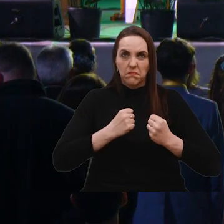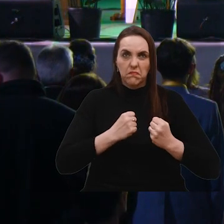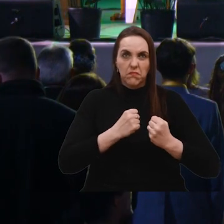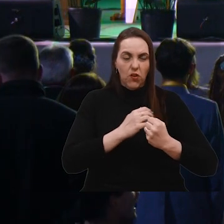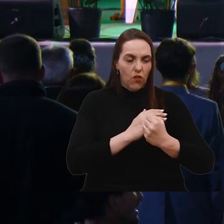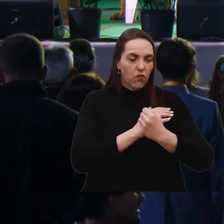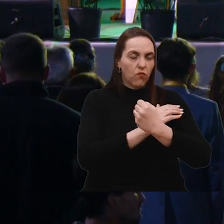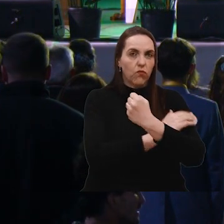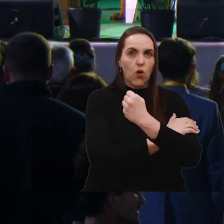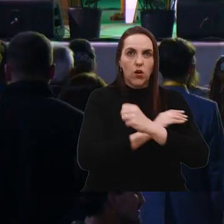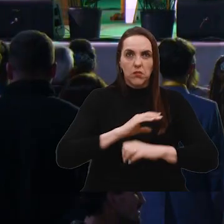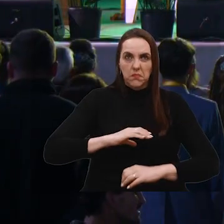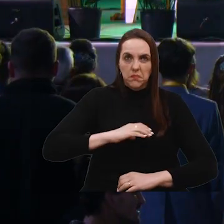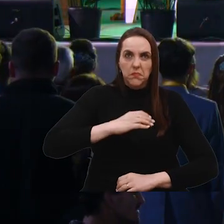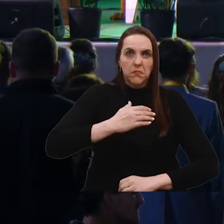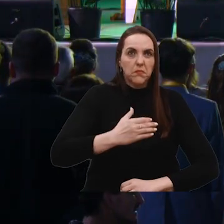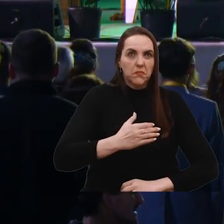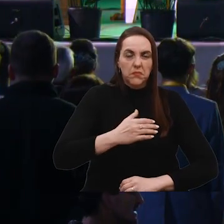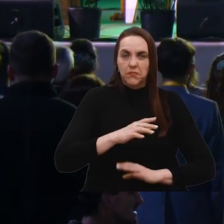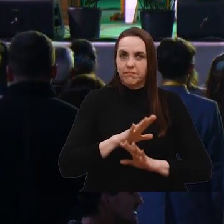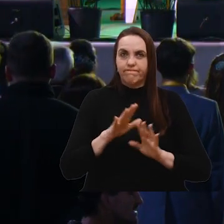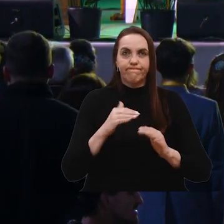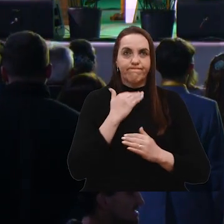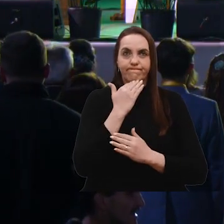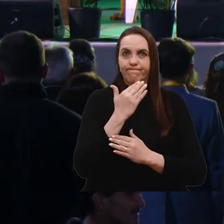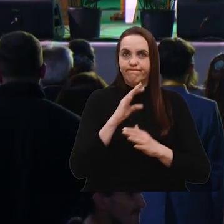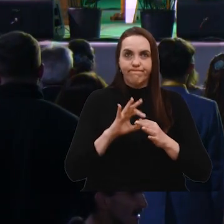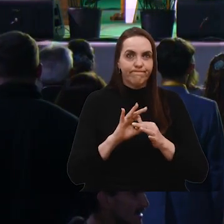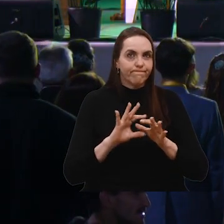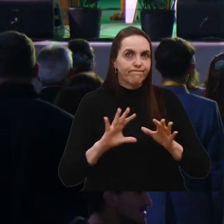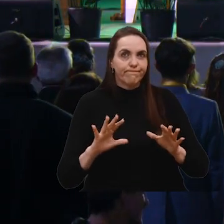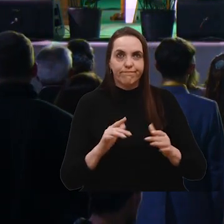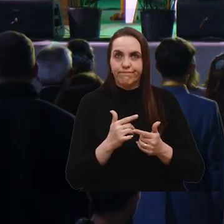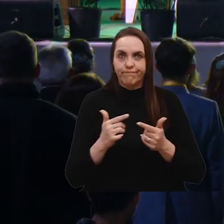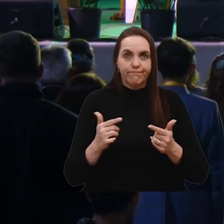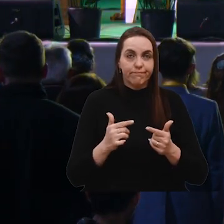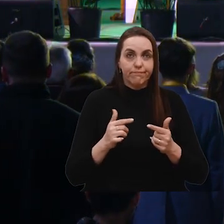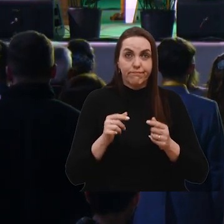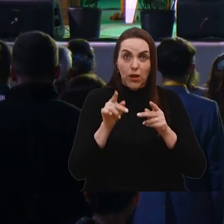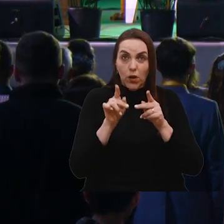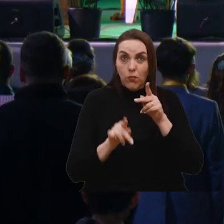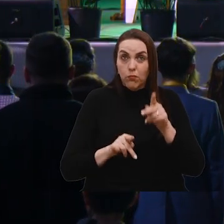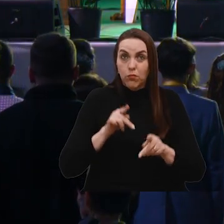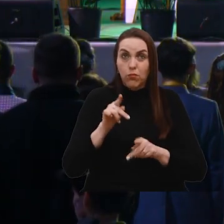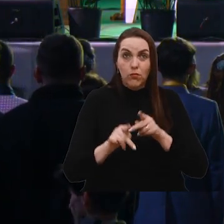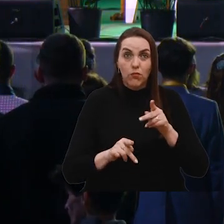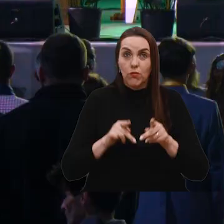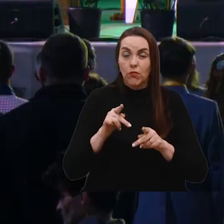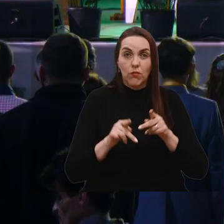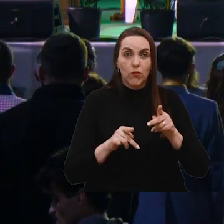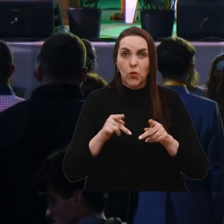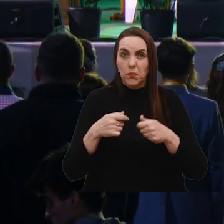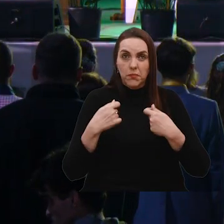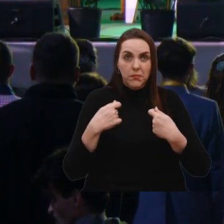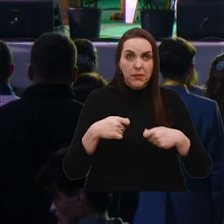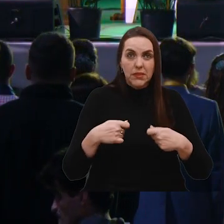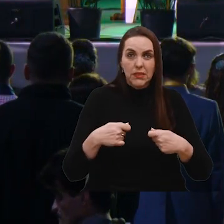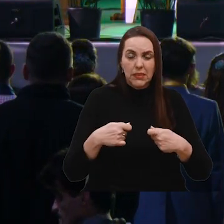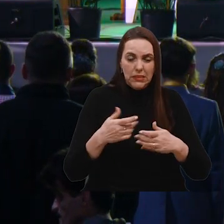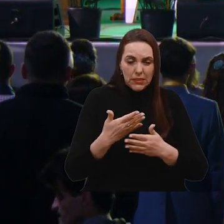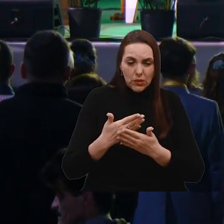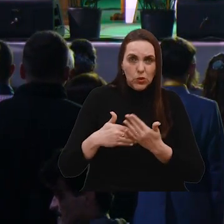Mas não basta para ser livre, ser forte, aguerrido e